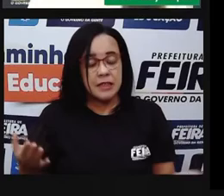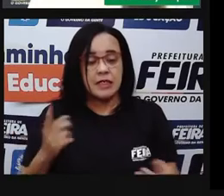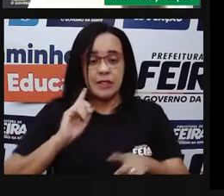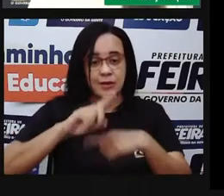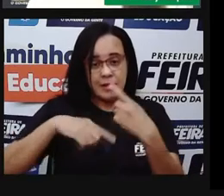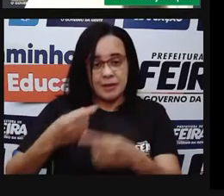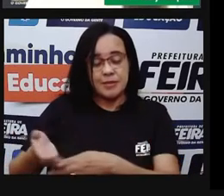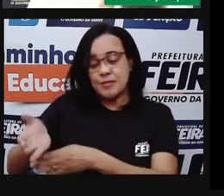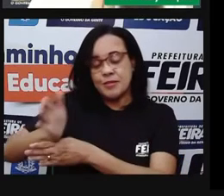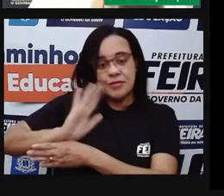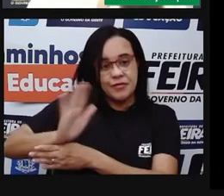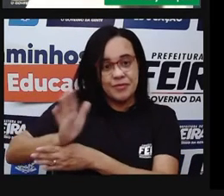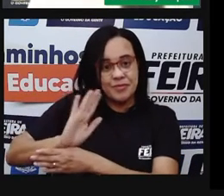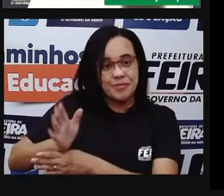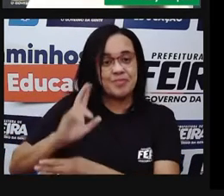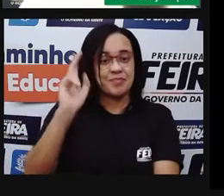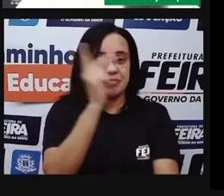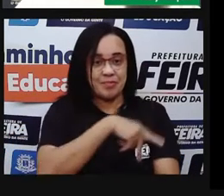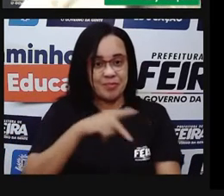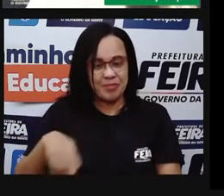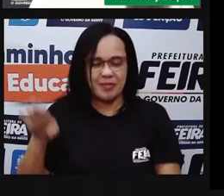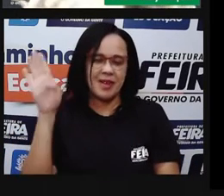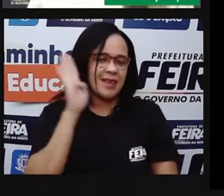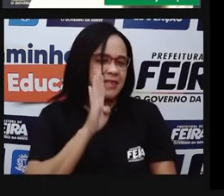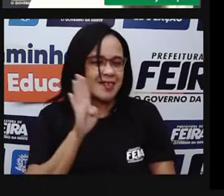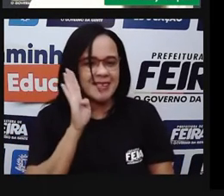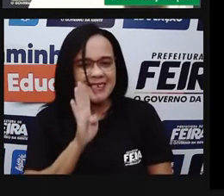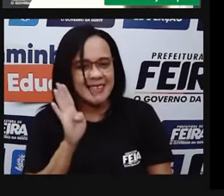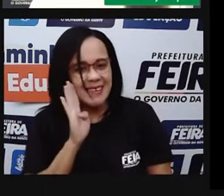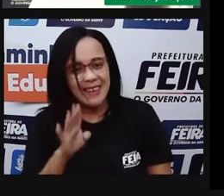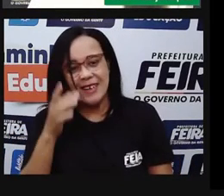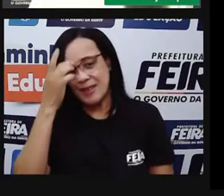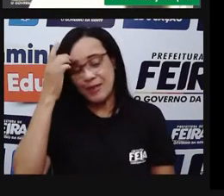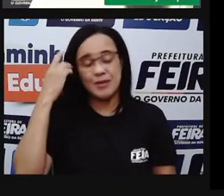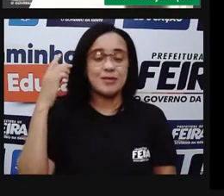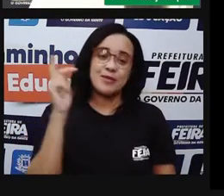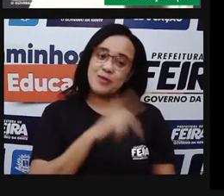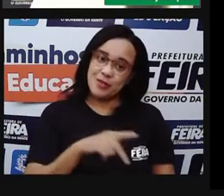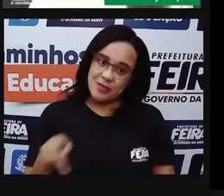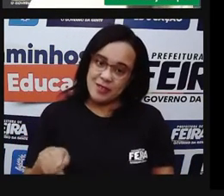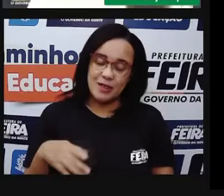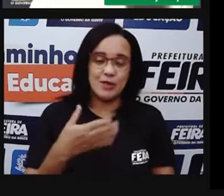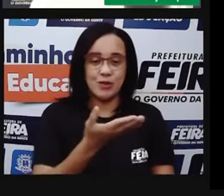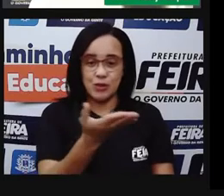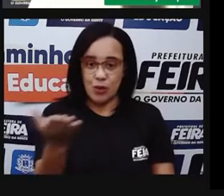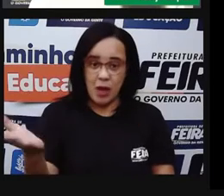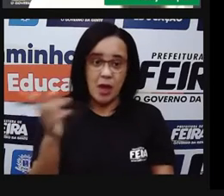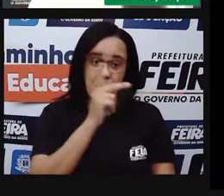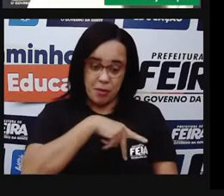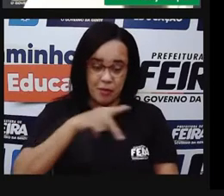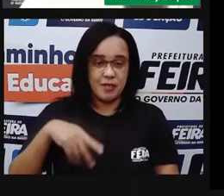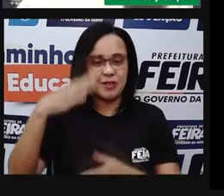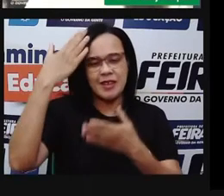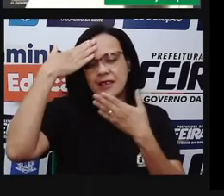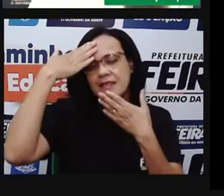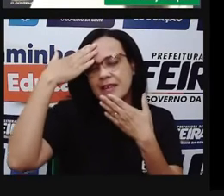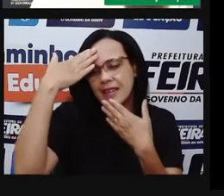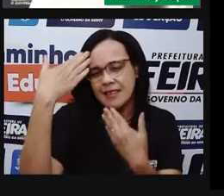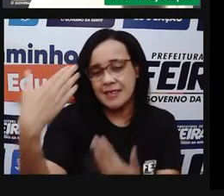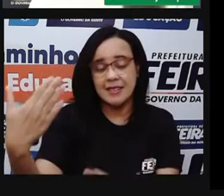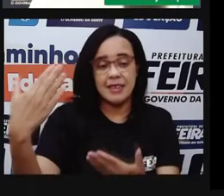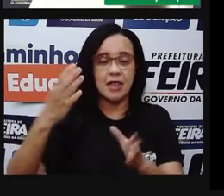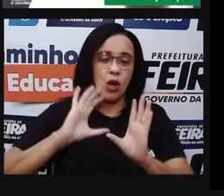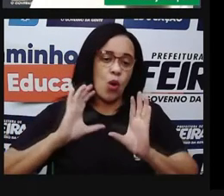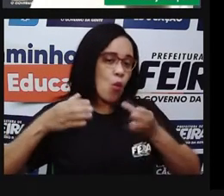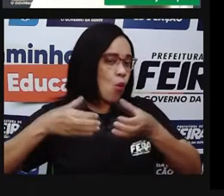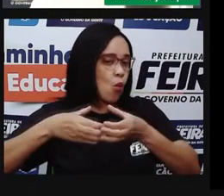esse vídeo muito legal de Roberval, eu quero te agradecer, Roberval, em nome da equipe, em nome da Secretaria